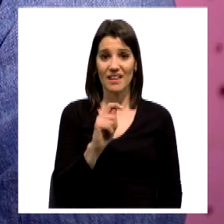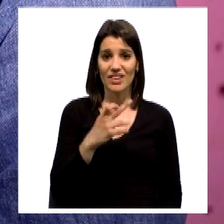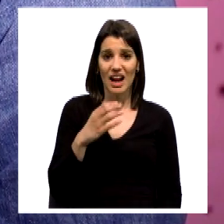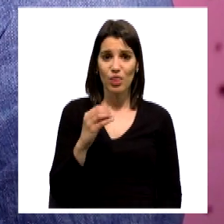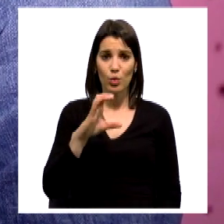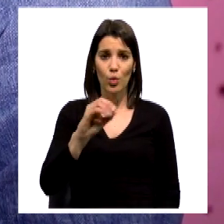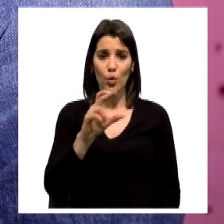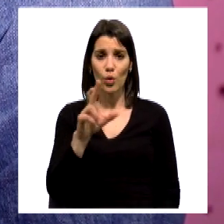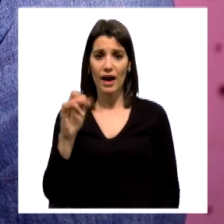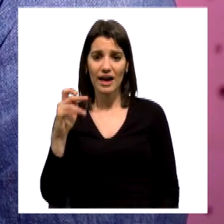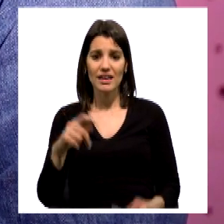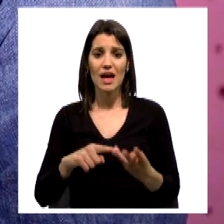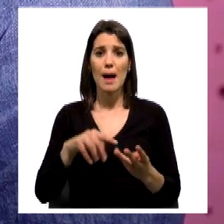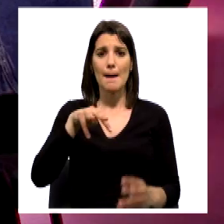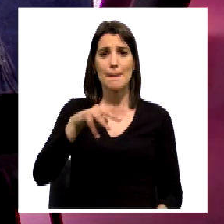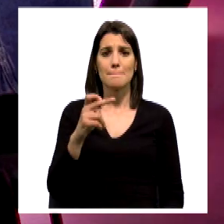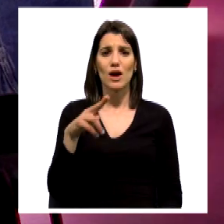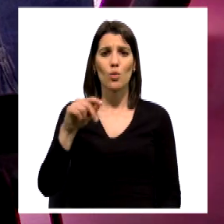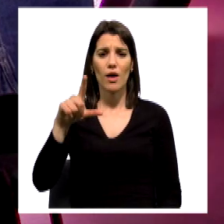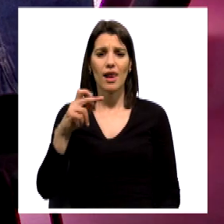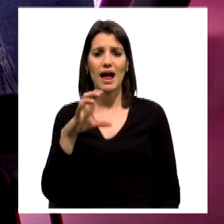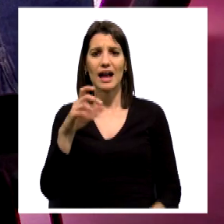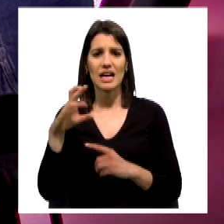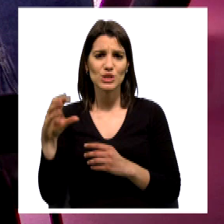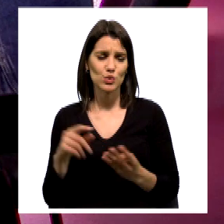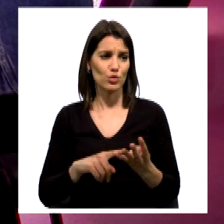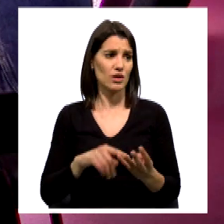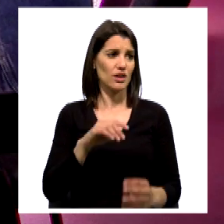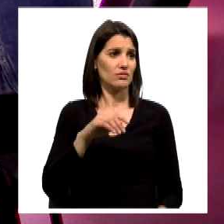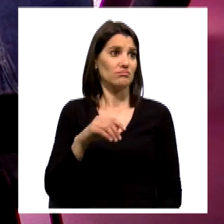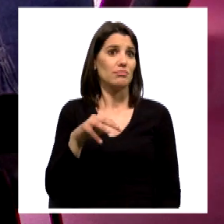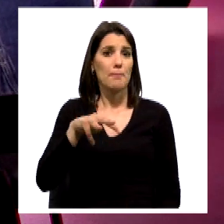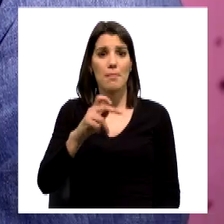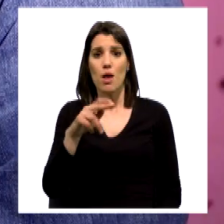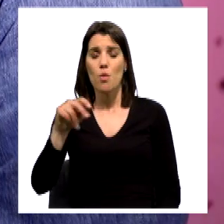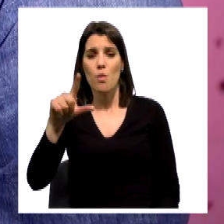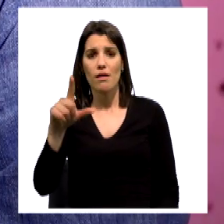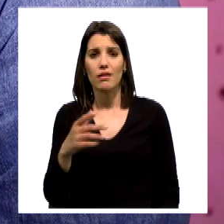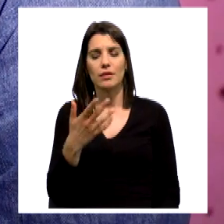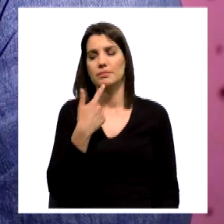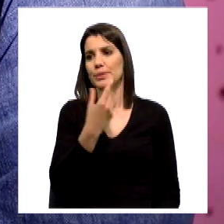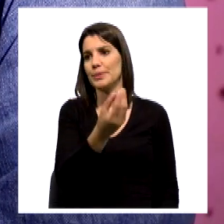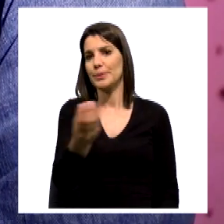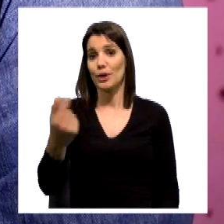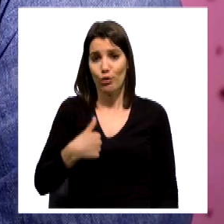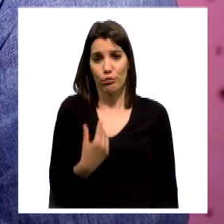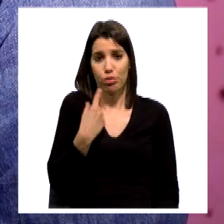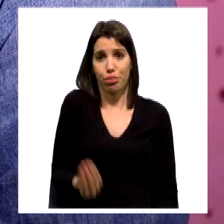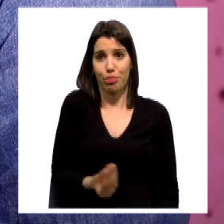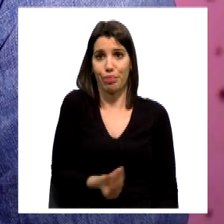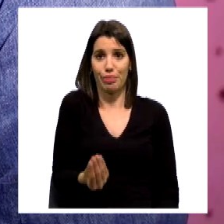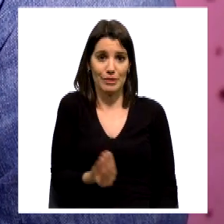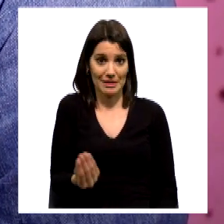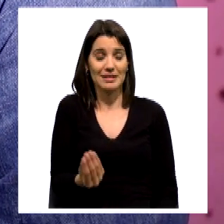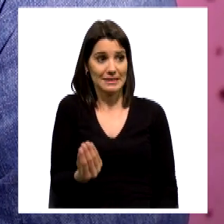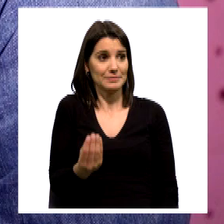Fernando Correia, o David Borges, o Manuel Acácio, o Carlos Vaz Marques. Portanto, todas essas pessoas, eu era um